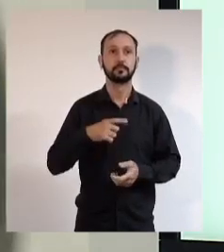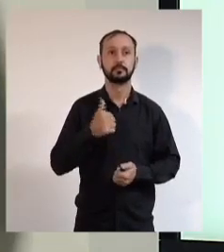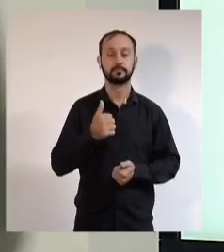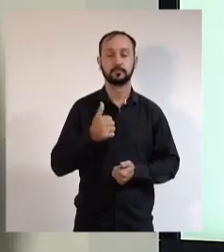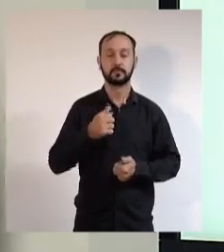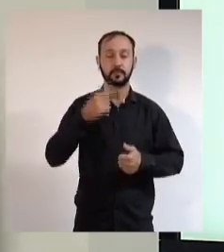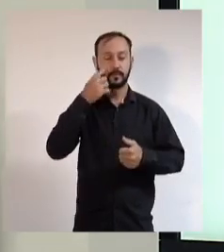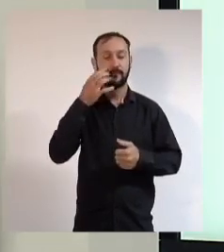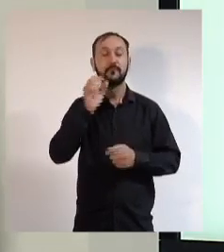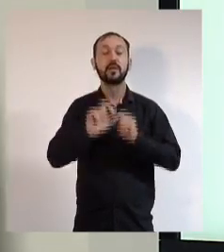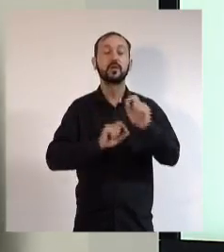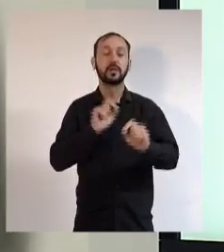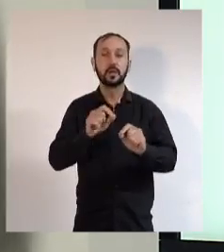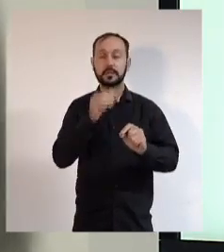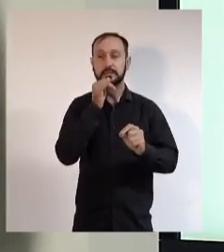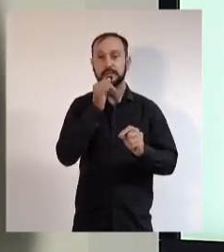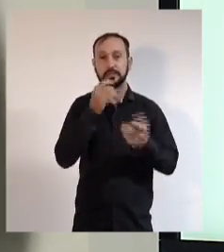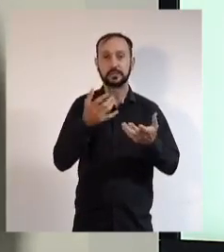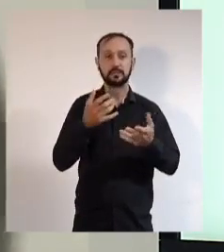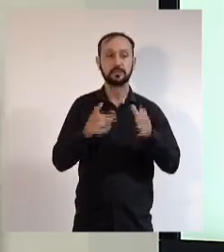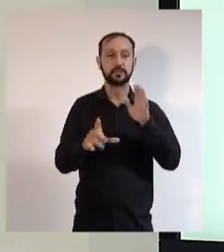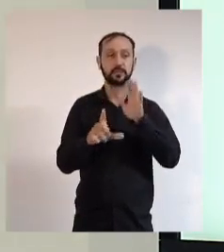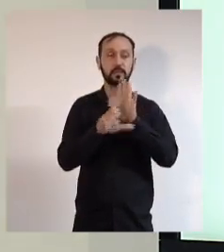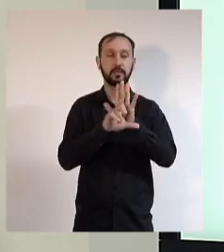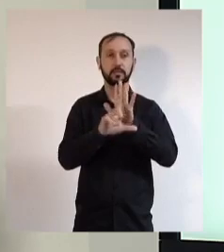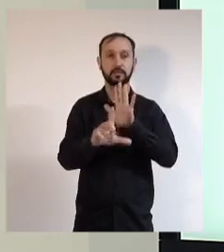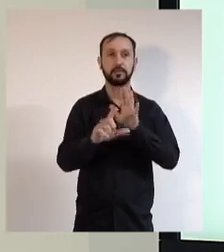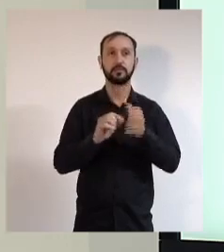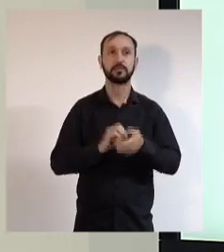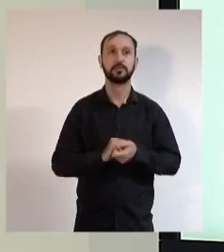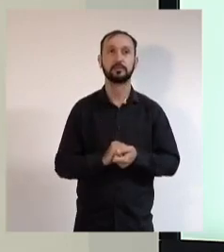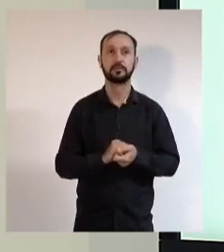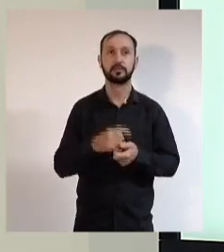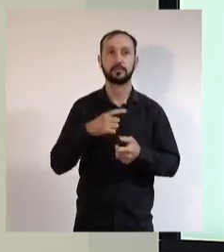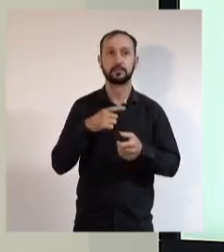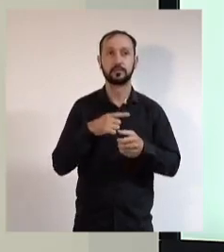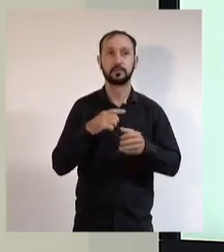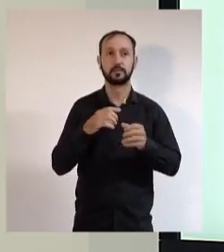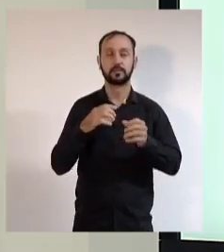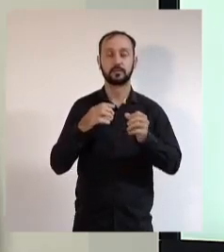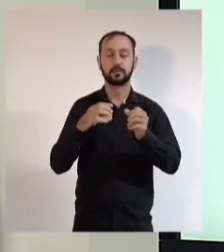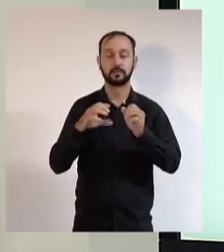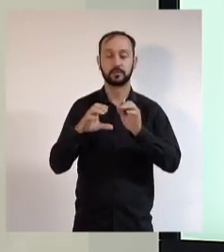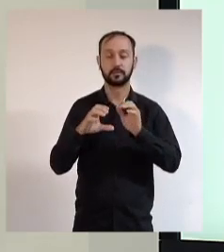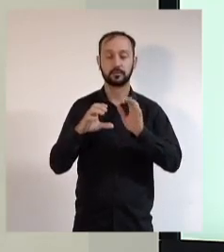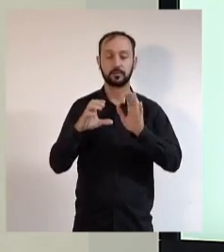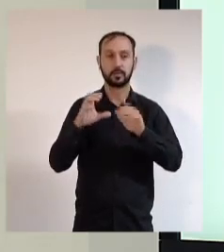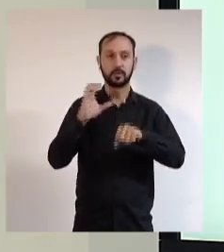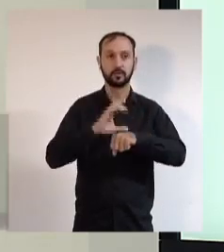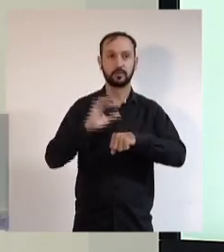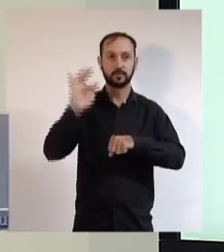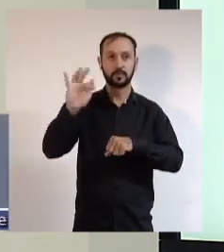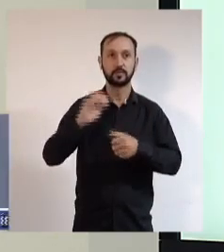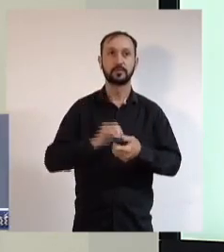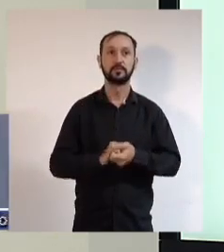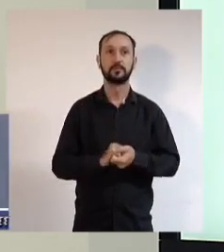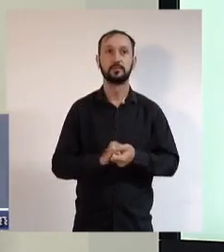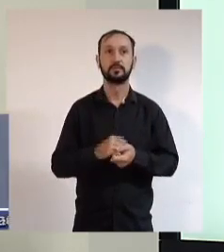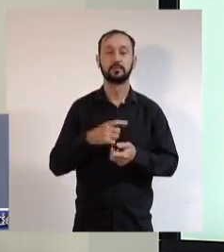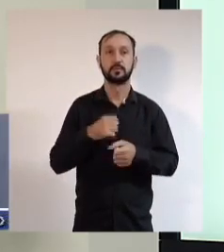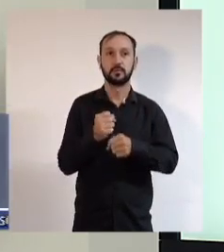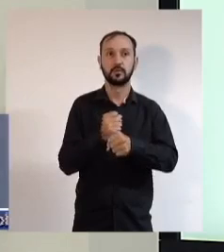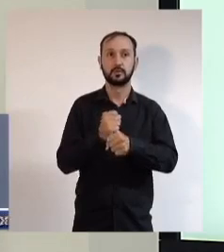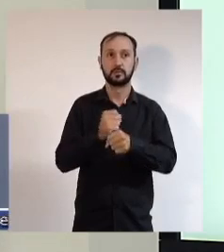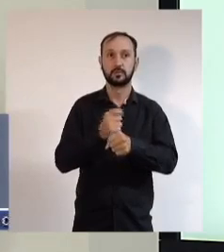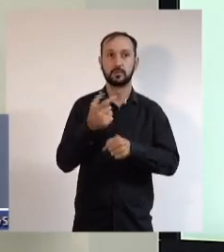que esse essa legislação ela vem da própria constituição federal então é criado nos anos 2000 a